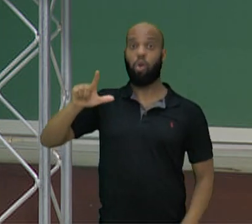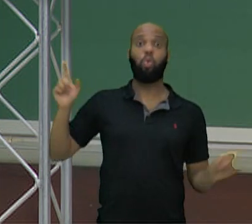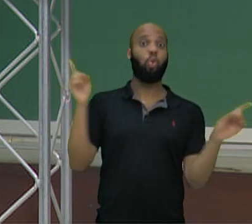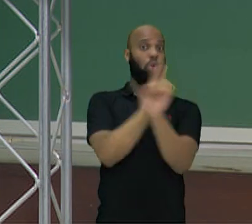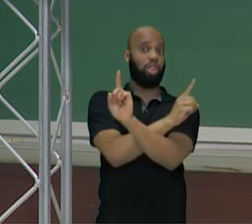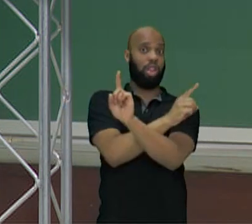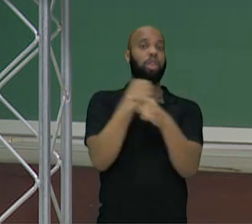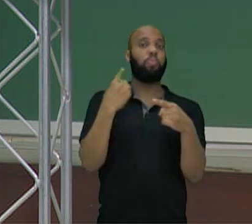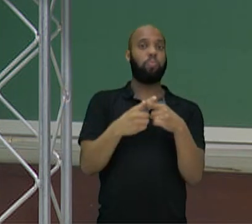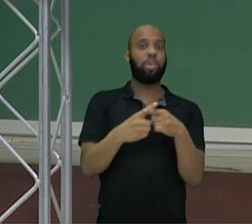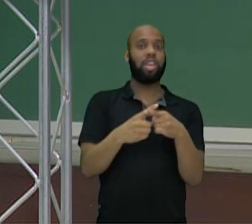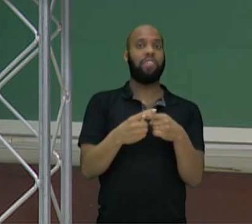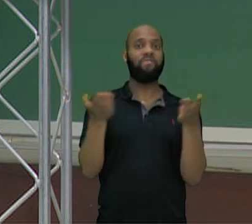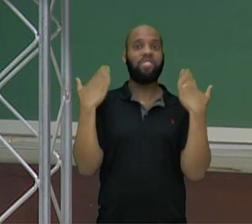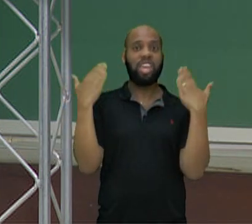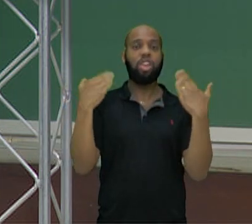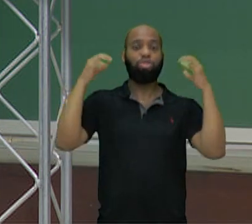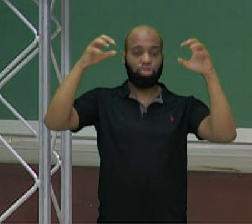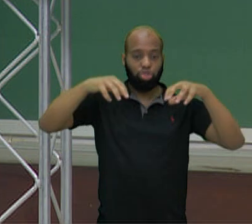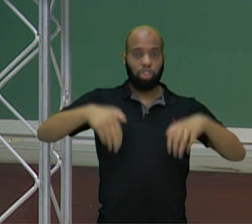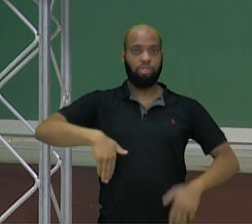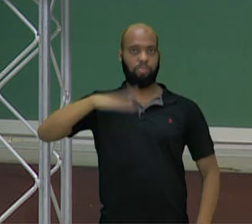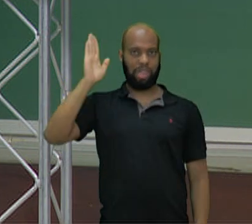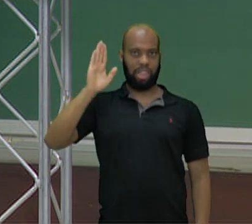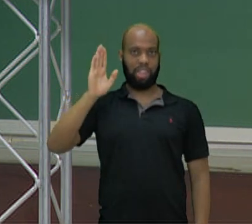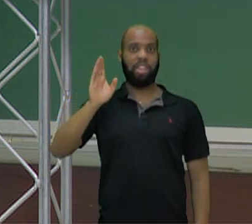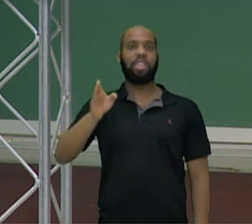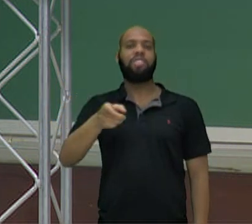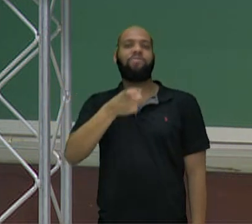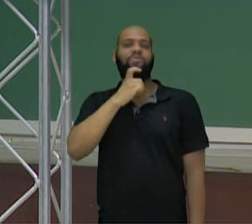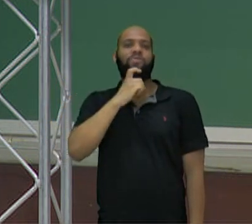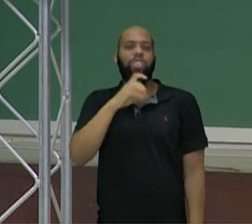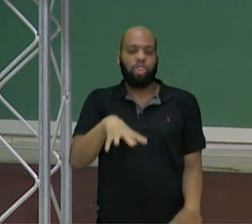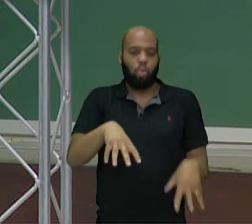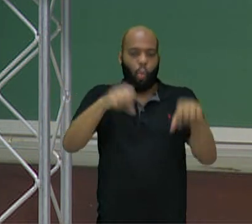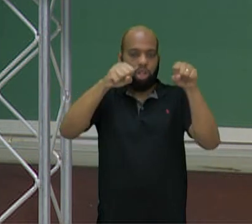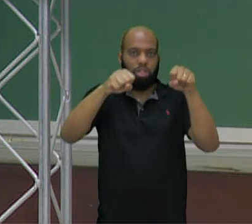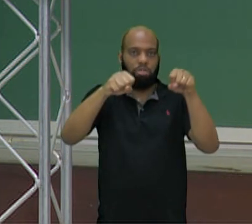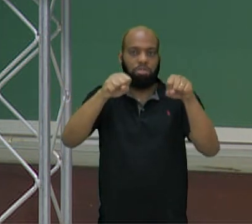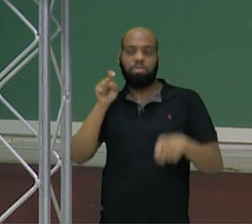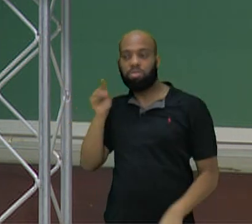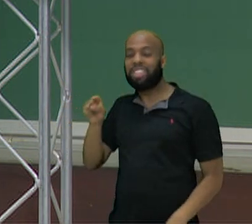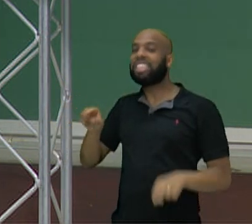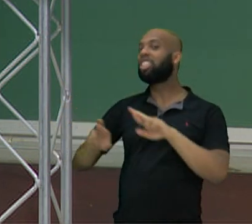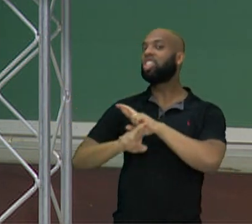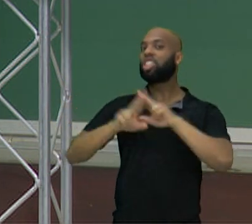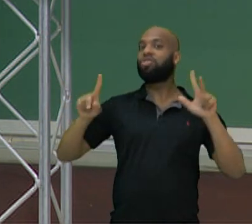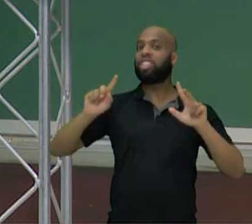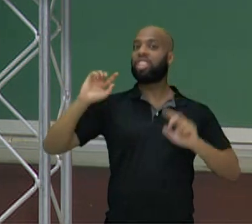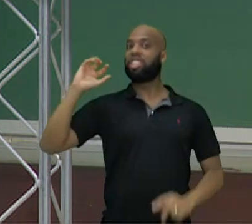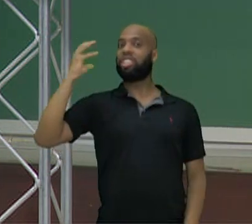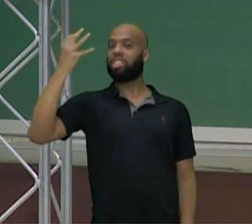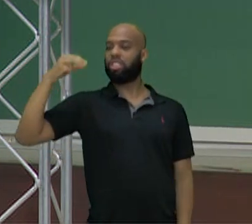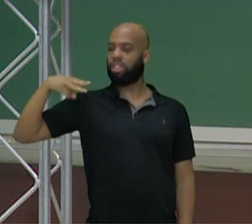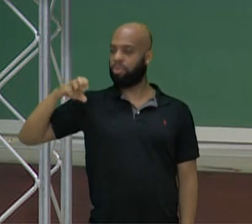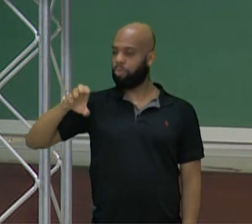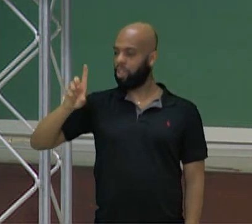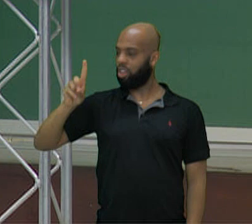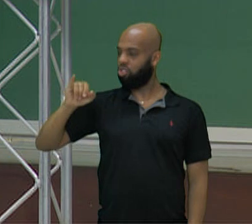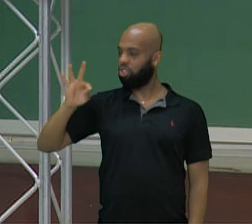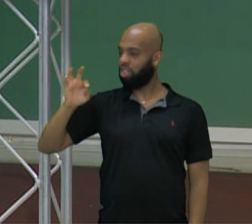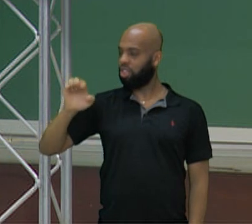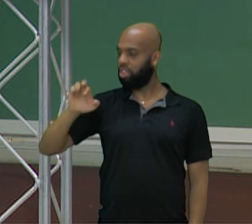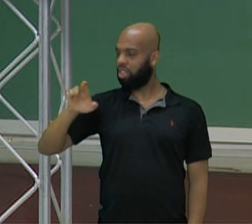verão, chove mais. E no inverno é seco. Aqui, não. No clima mediterrâneo, inverno chuvoso,